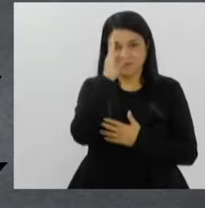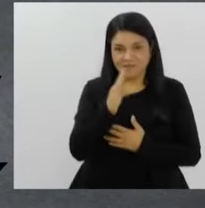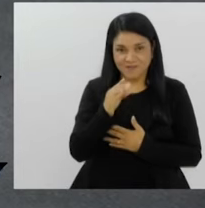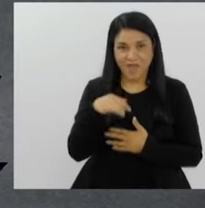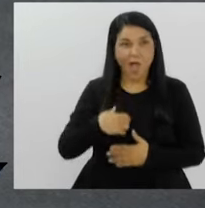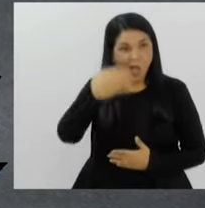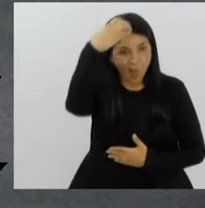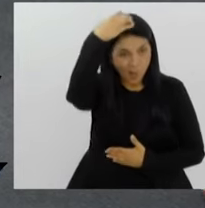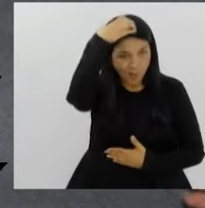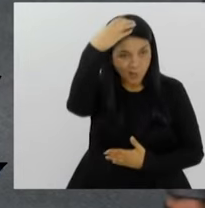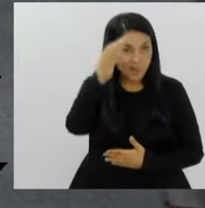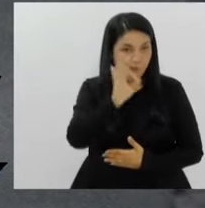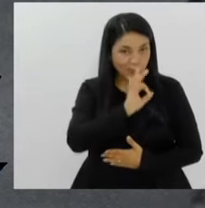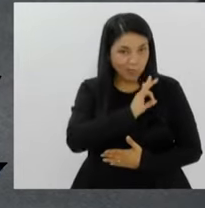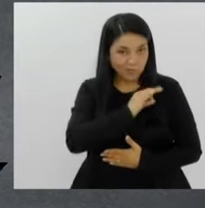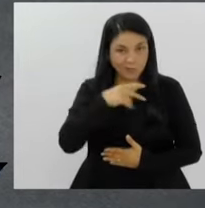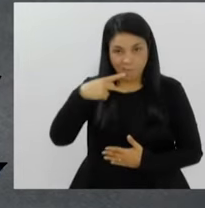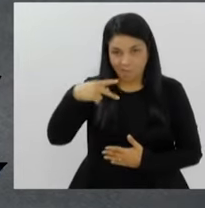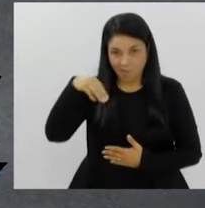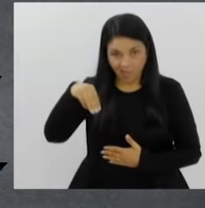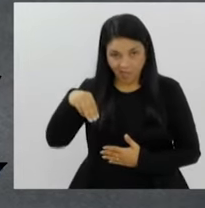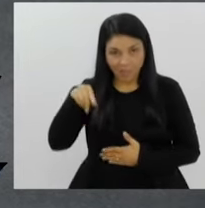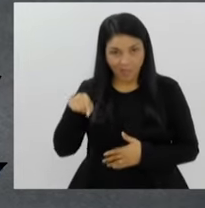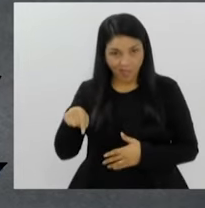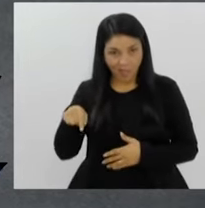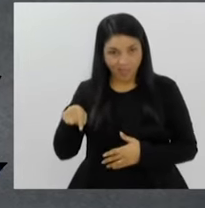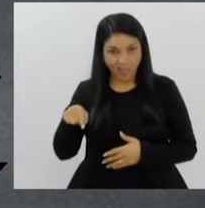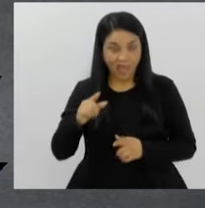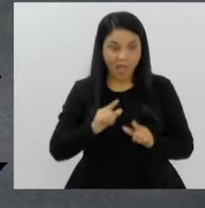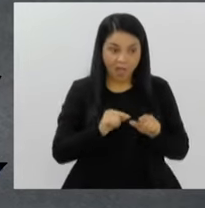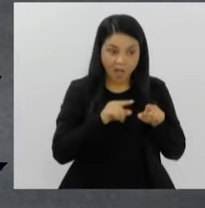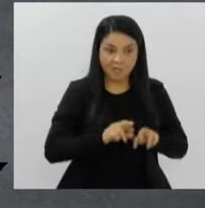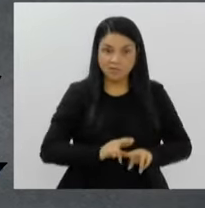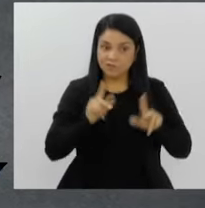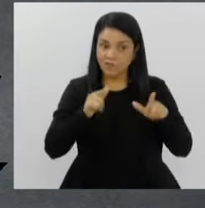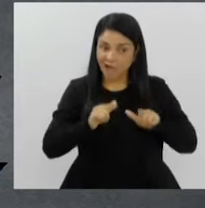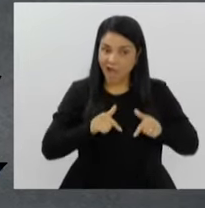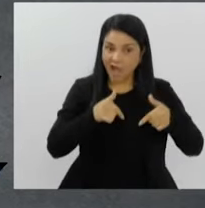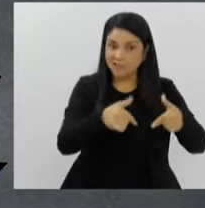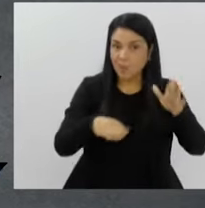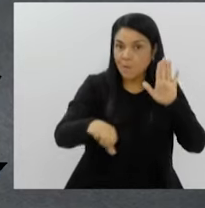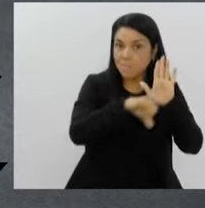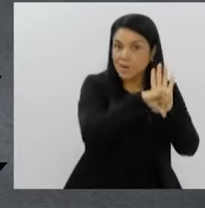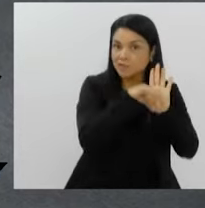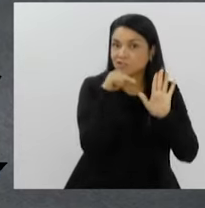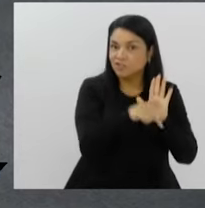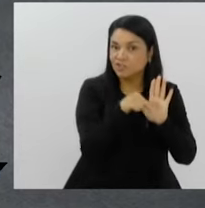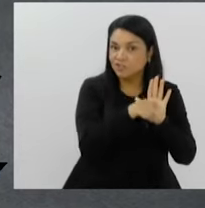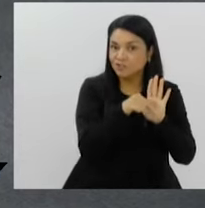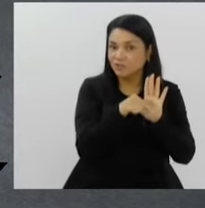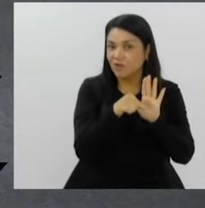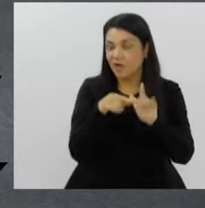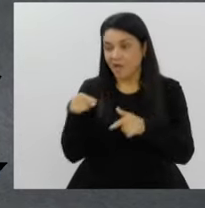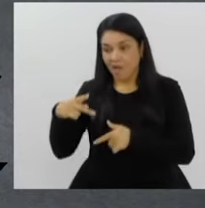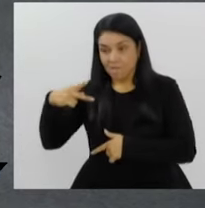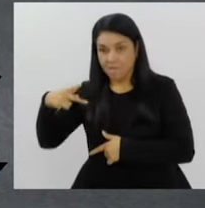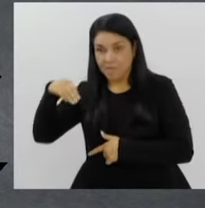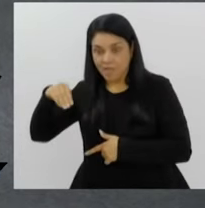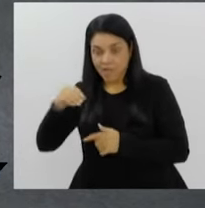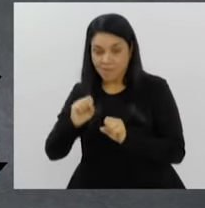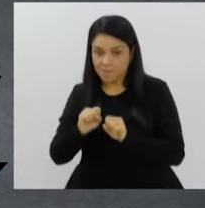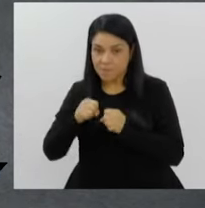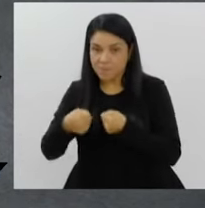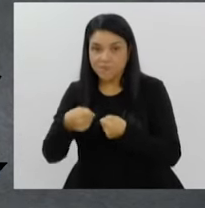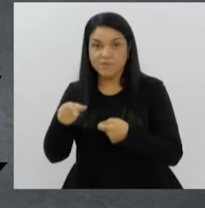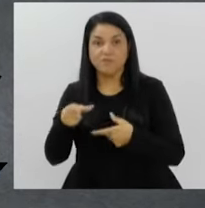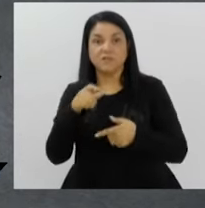ainda. Isso não foi uma ação da PM, isso é uma ação dos bandidos, onde a ação da PM é um contra-golpe para proteger a nossa